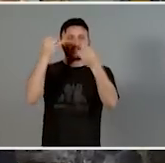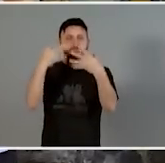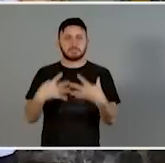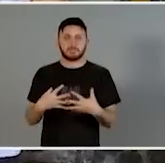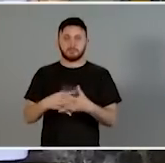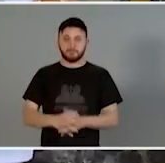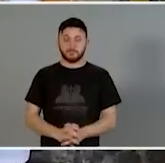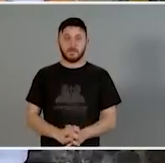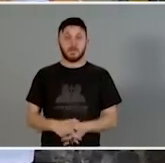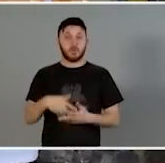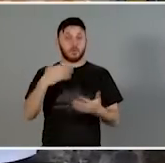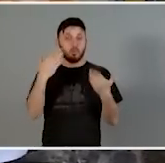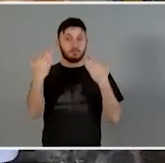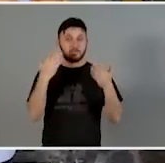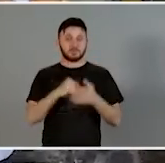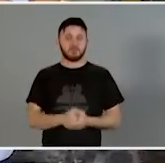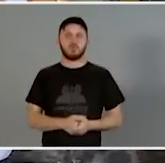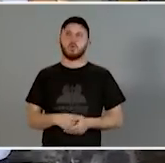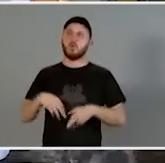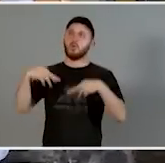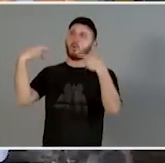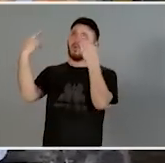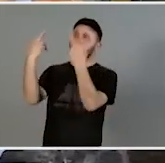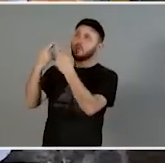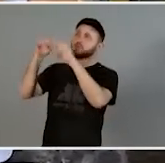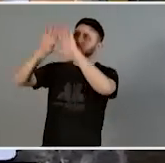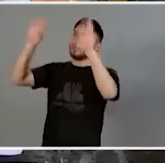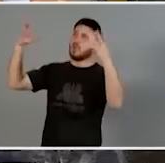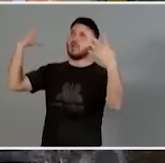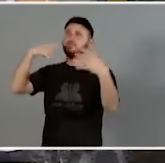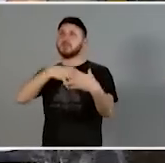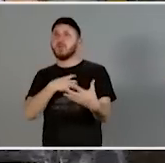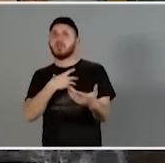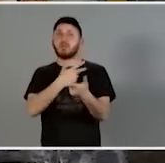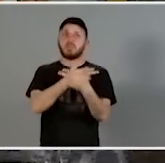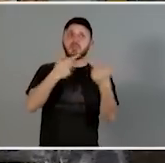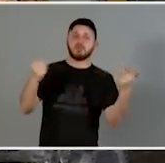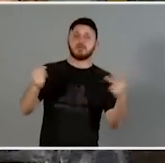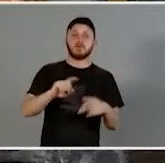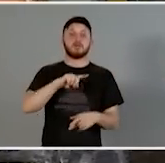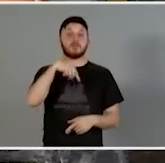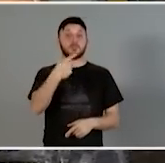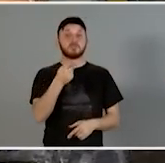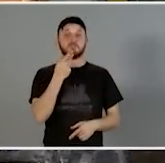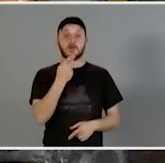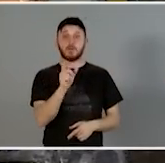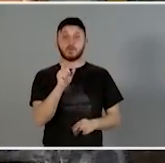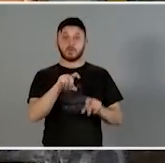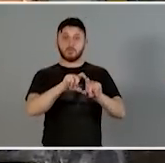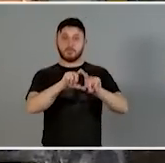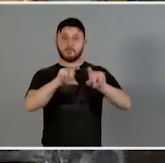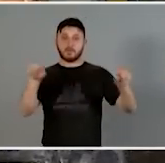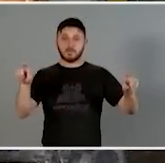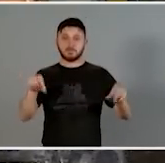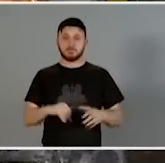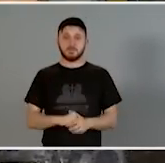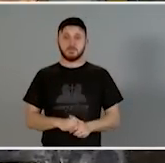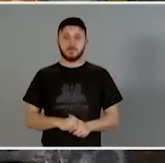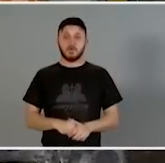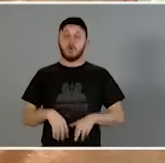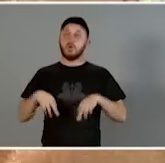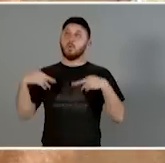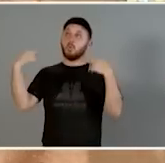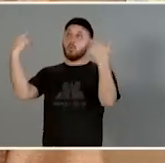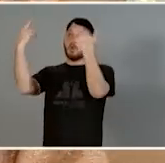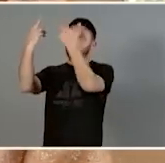E ele disse: o reino dos céus é assim, assim, assim. E lá no meio ele solta uma frase: o reino dos